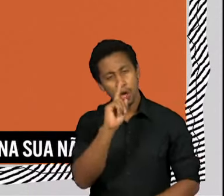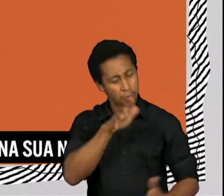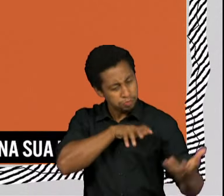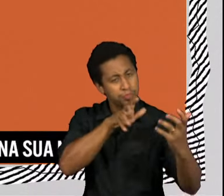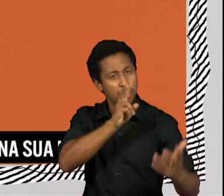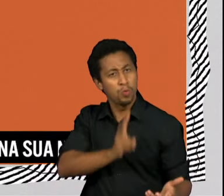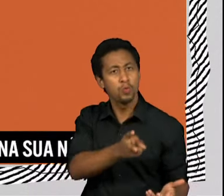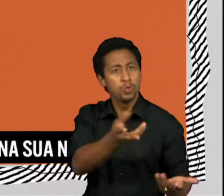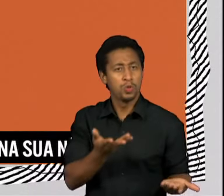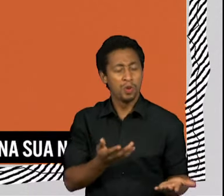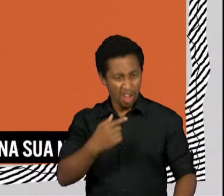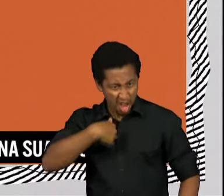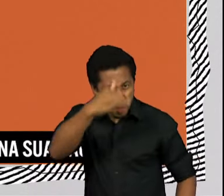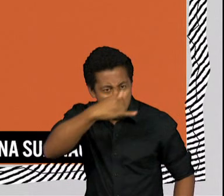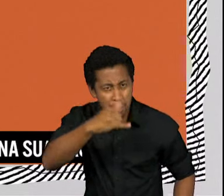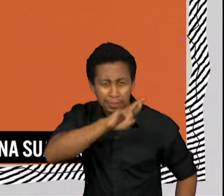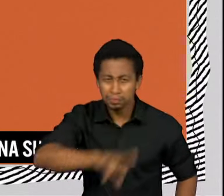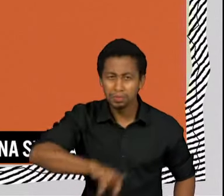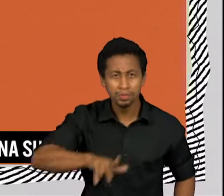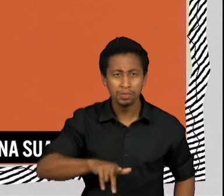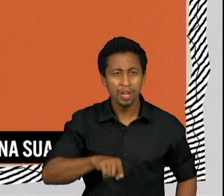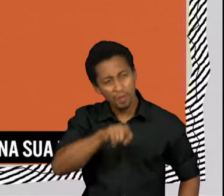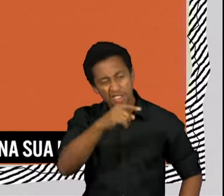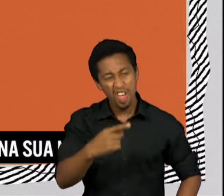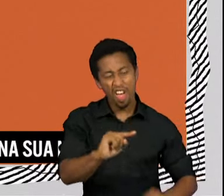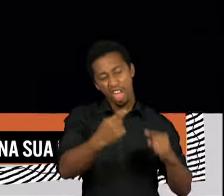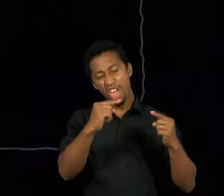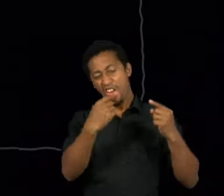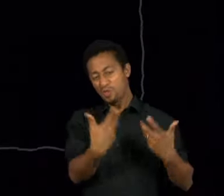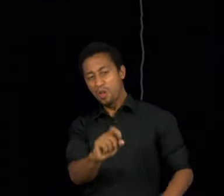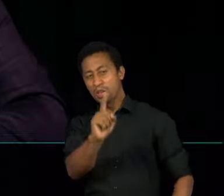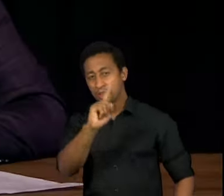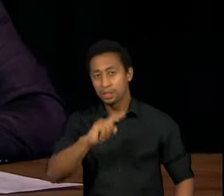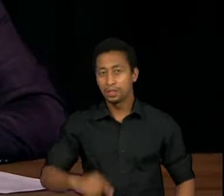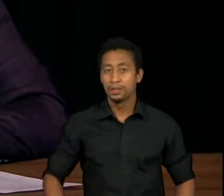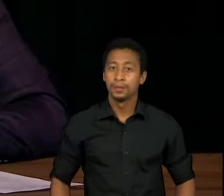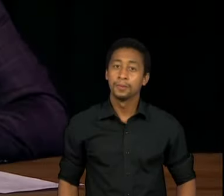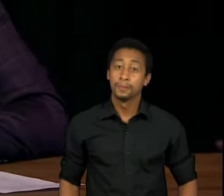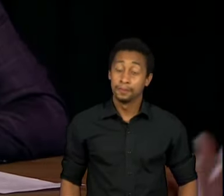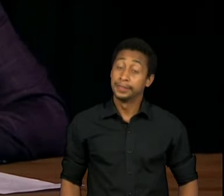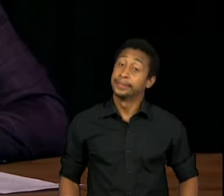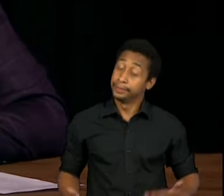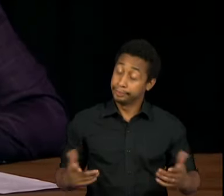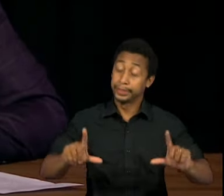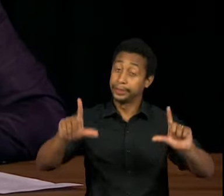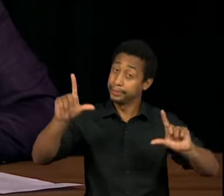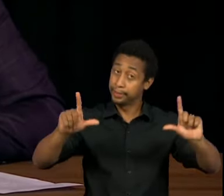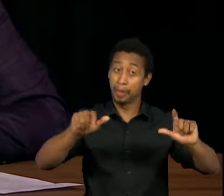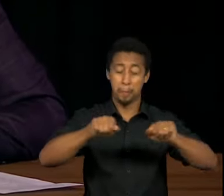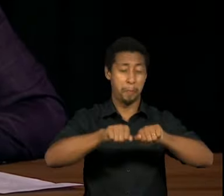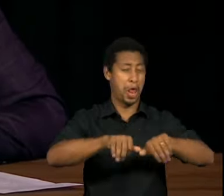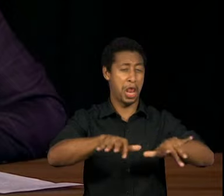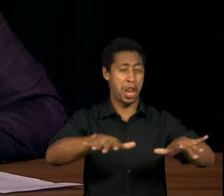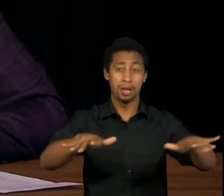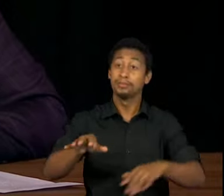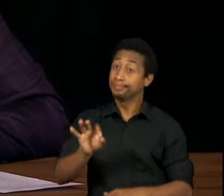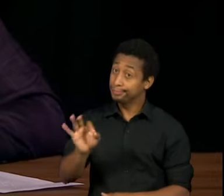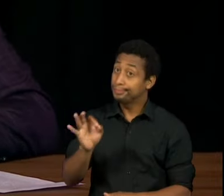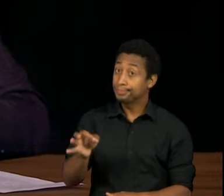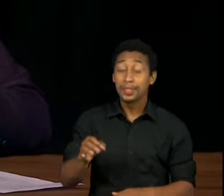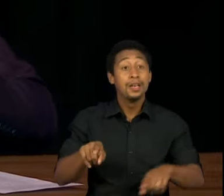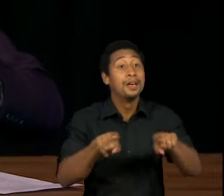porque eu não sou otária e eu não ficar indo na sua não aquilo rende rende muito em cima coisa